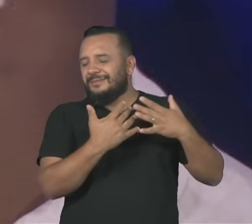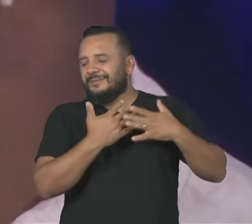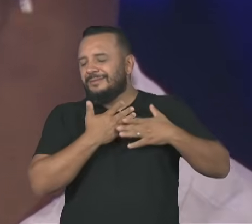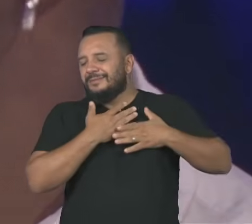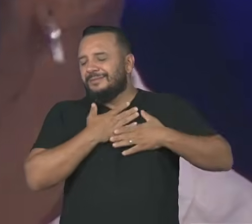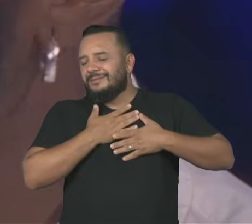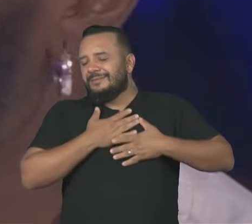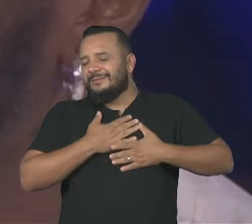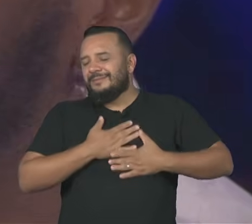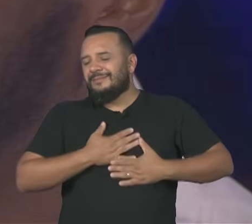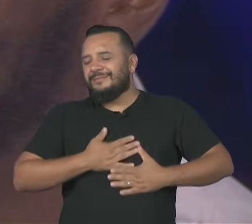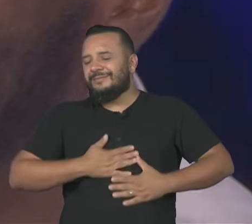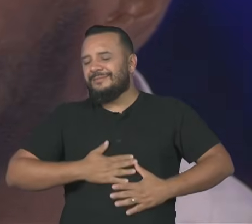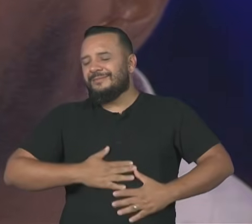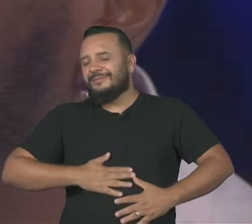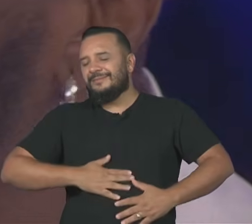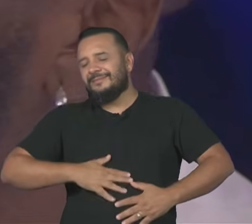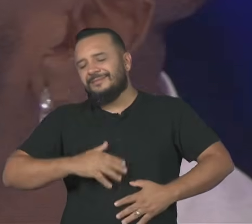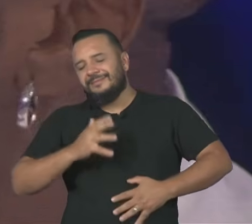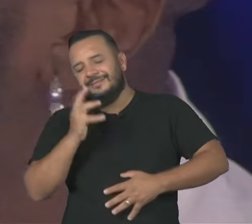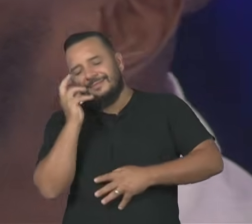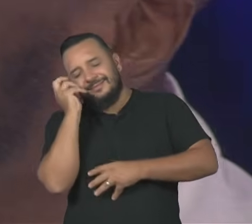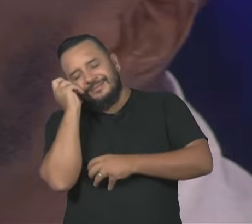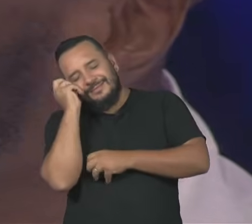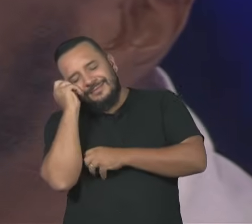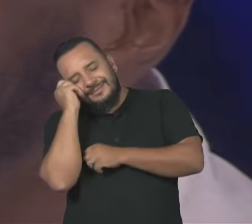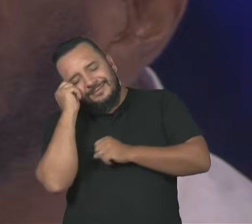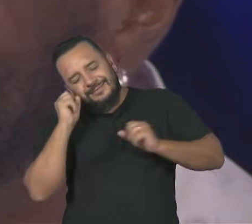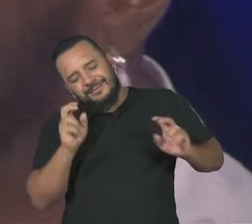quando a gente deita,